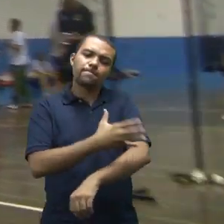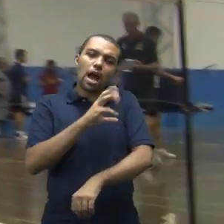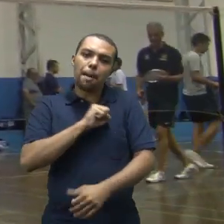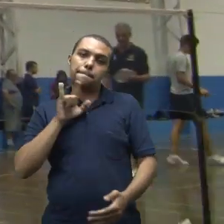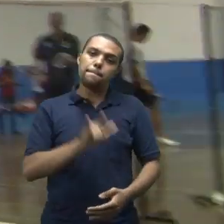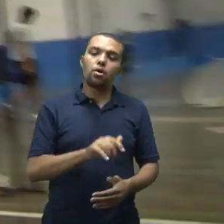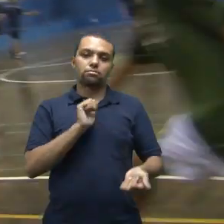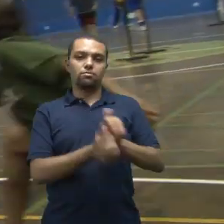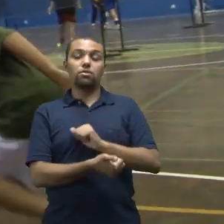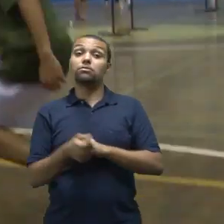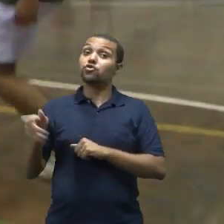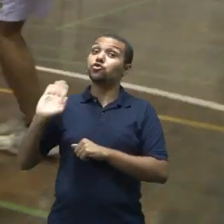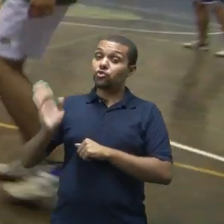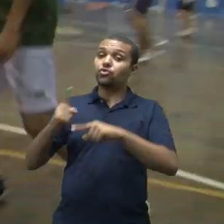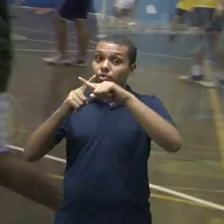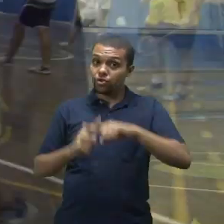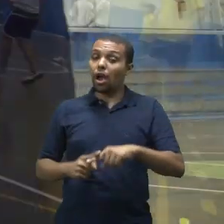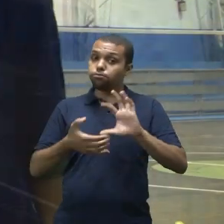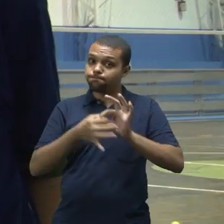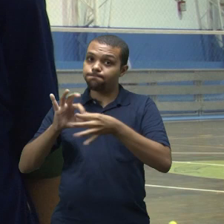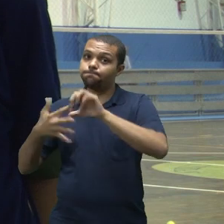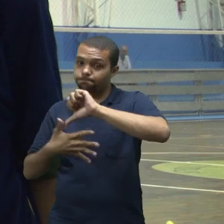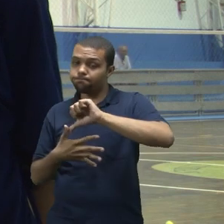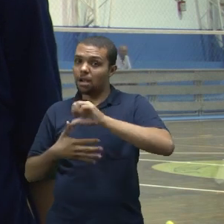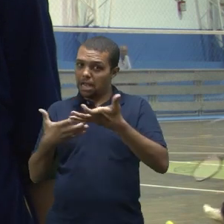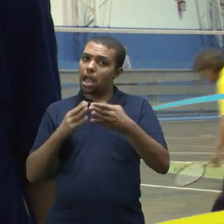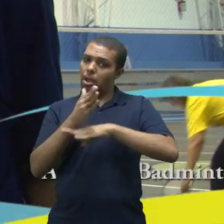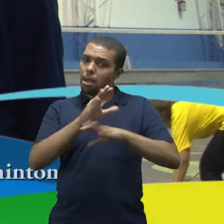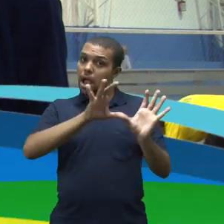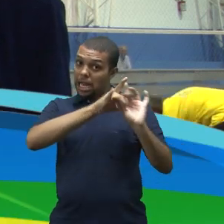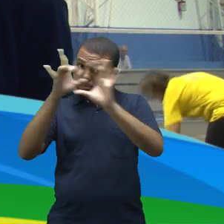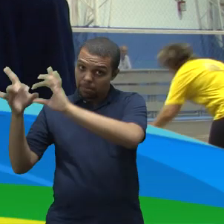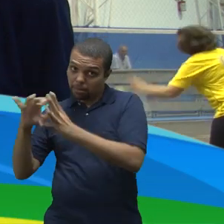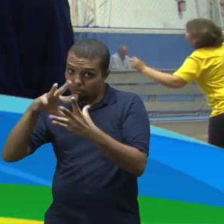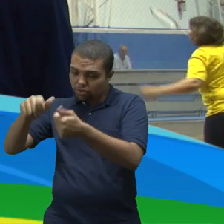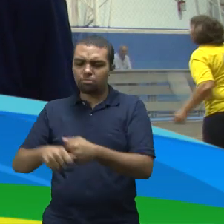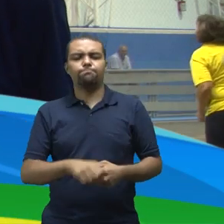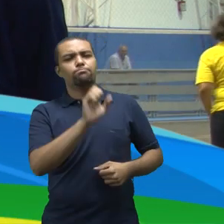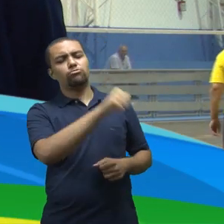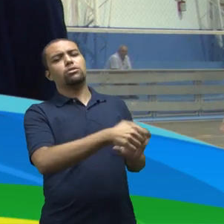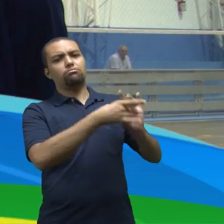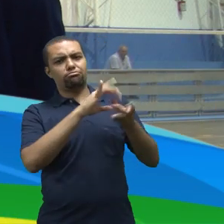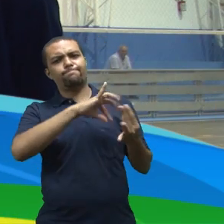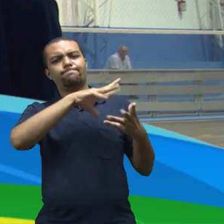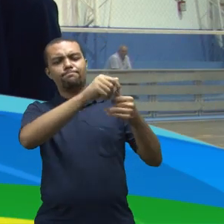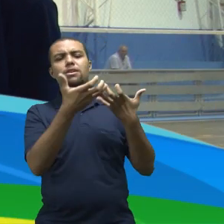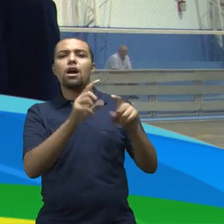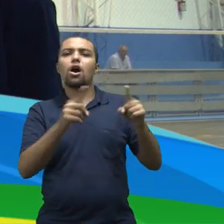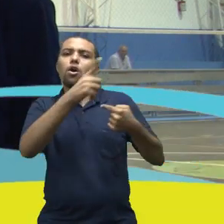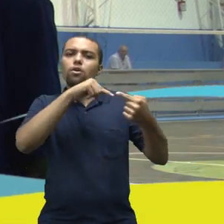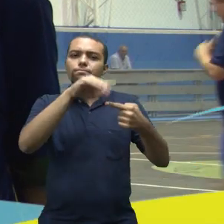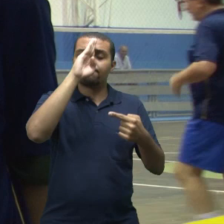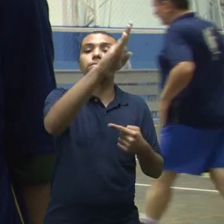amor para o esporte. Você já passou por um Pan-Americano, pretende chegar a uma Olimpíada? pretendo chegar. Meu objetivo principal